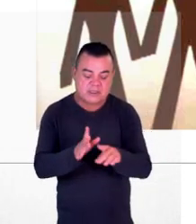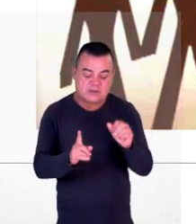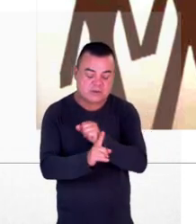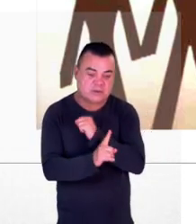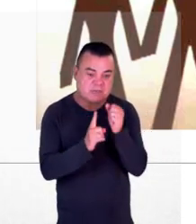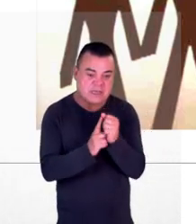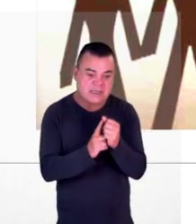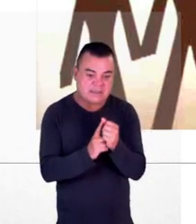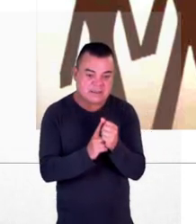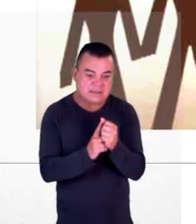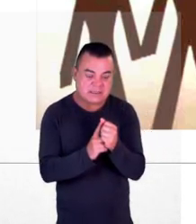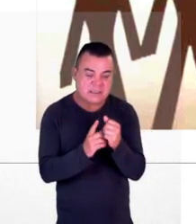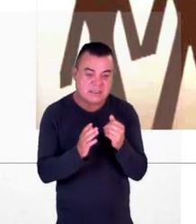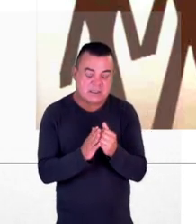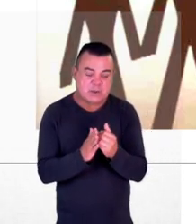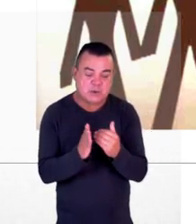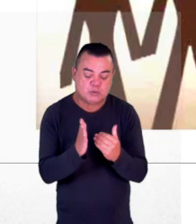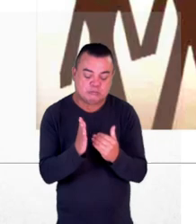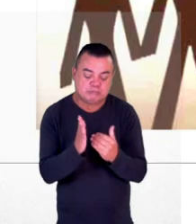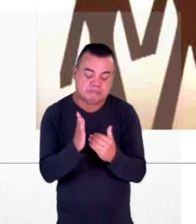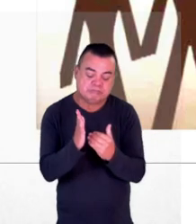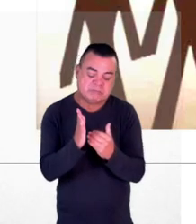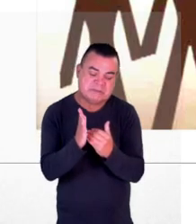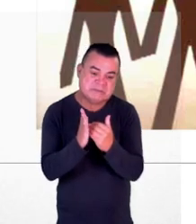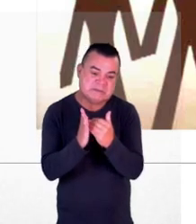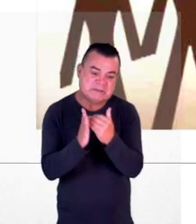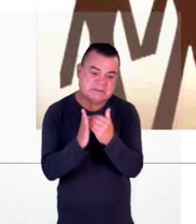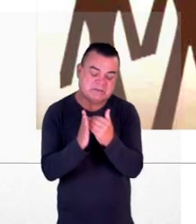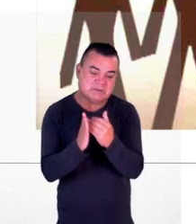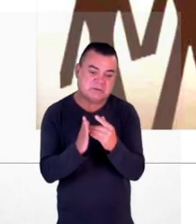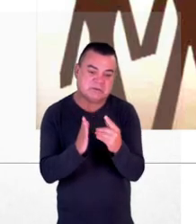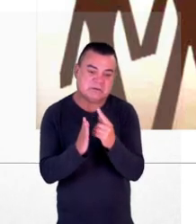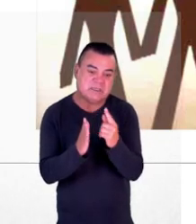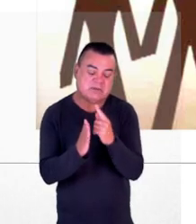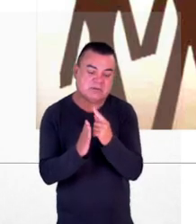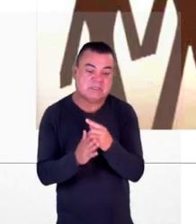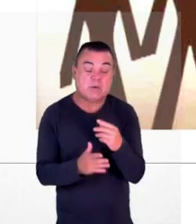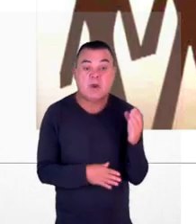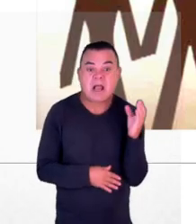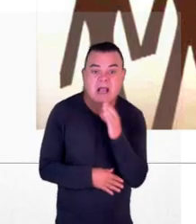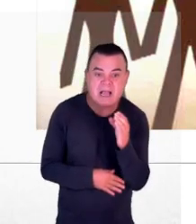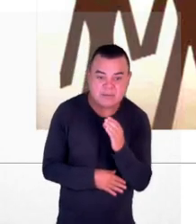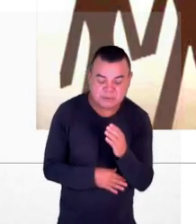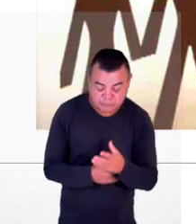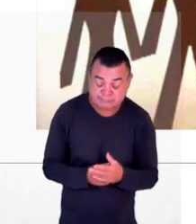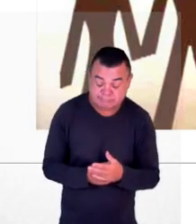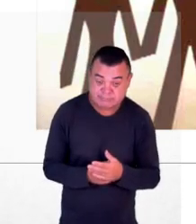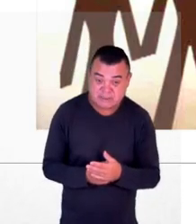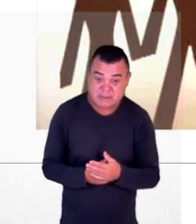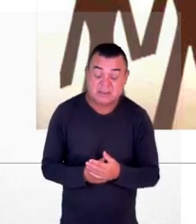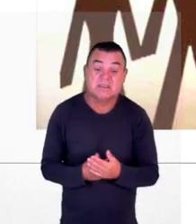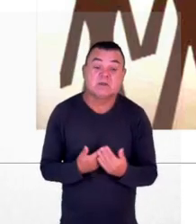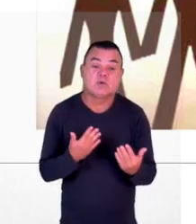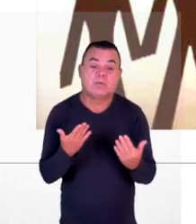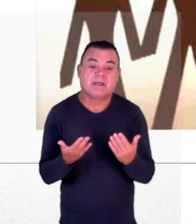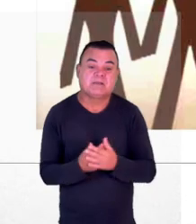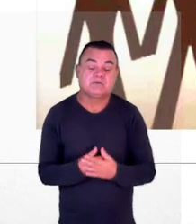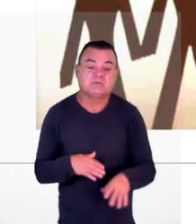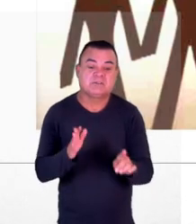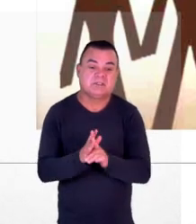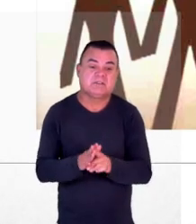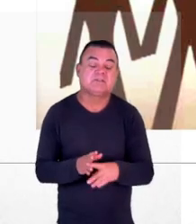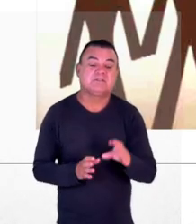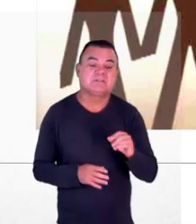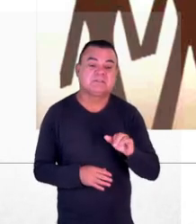de desenvolvimento h não tão acelerado como houve com os direitos civis e políticos foi justamente a